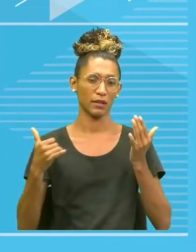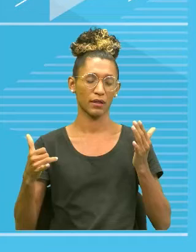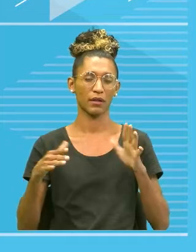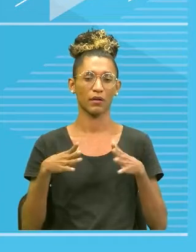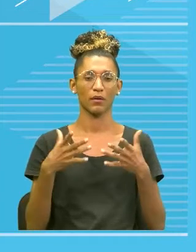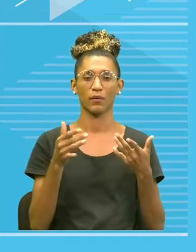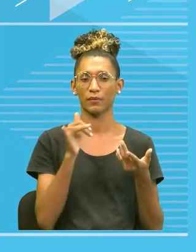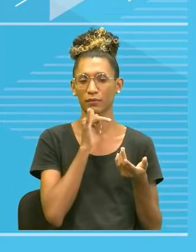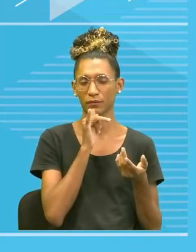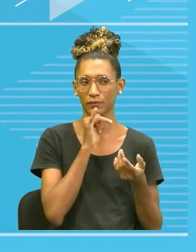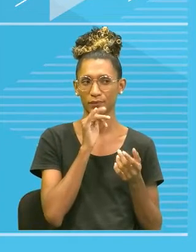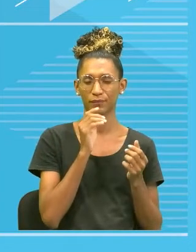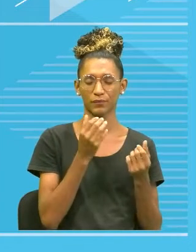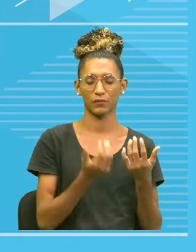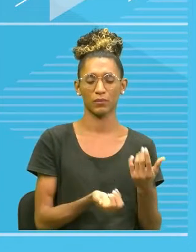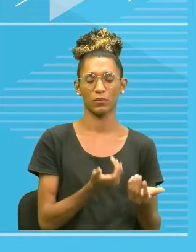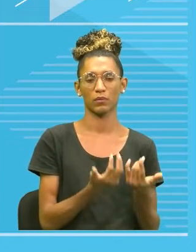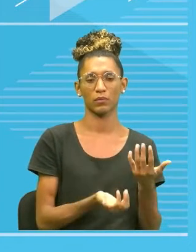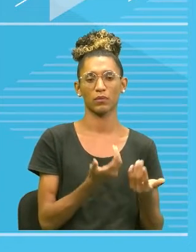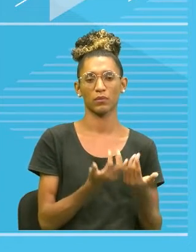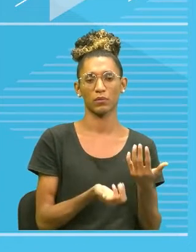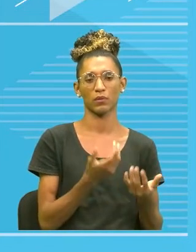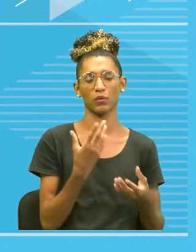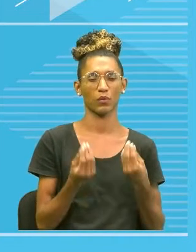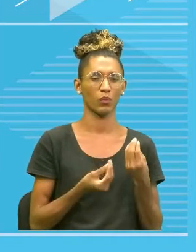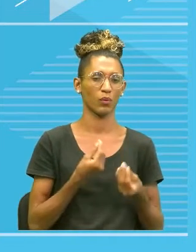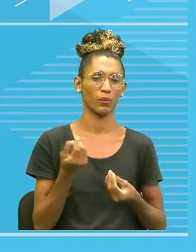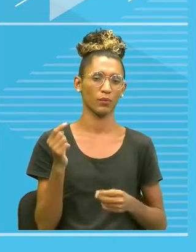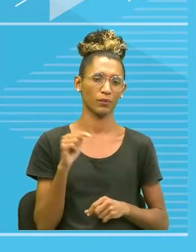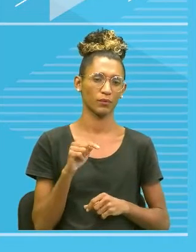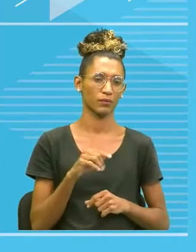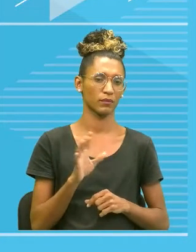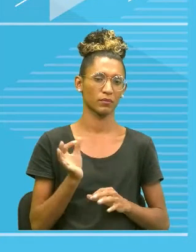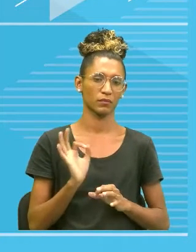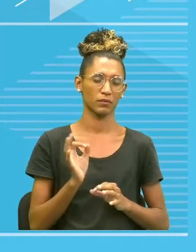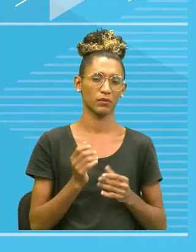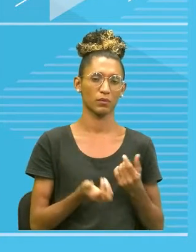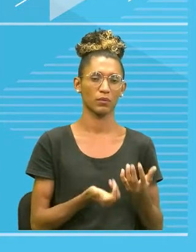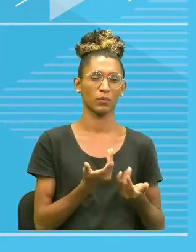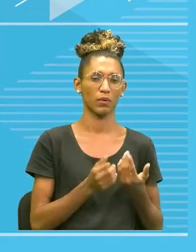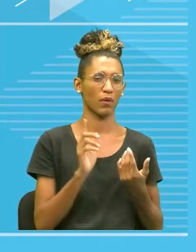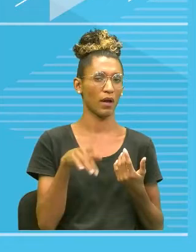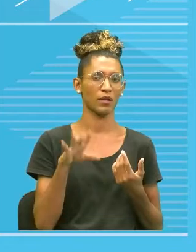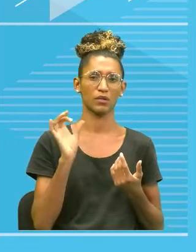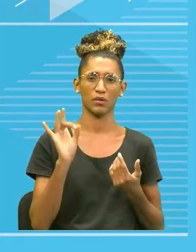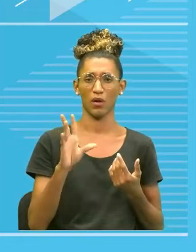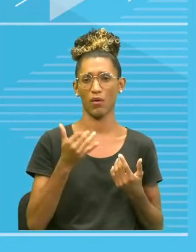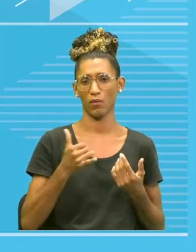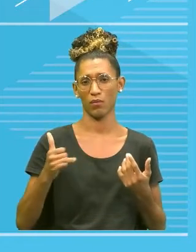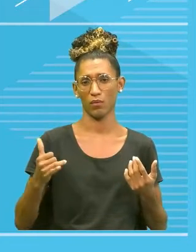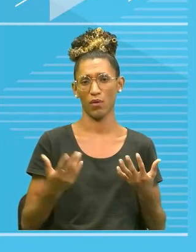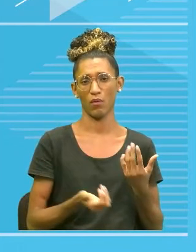estado físico do fogo, né? Se ele é sólido, líquido ou gasoso, nenhum deles. O fogo é só energia. Então, ele não